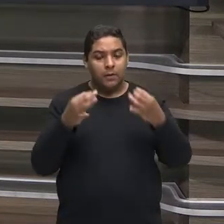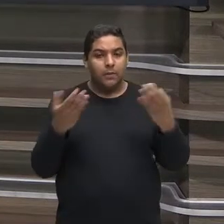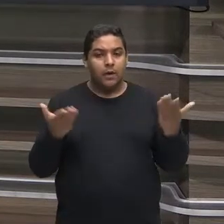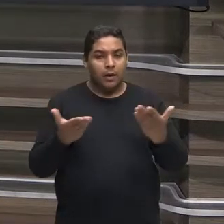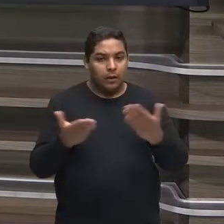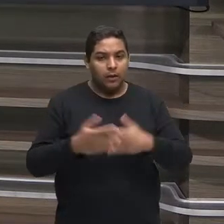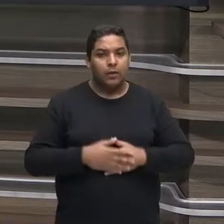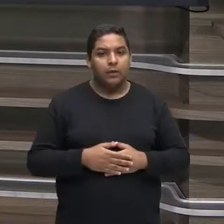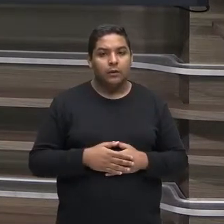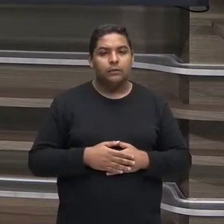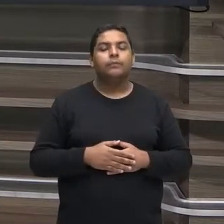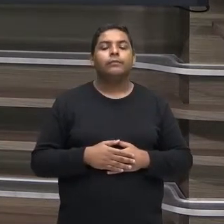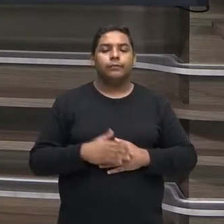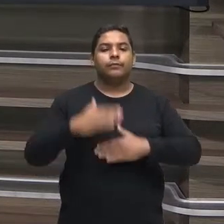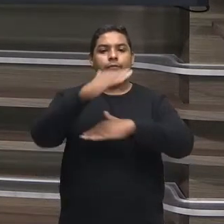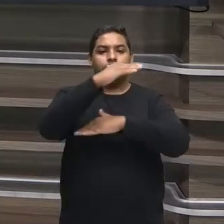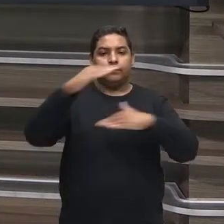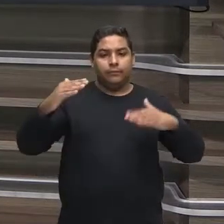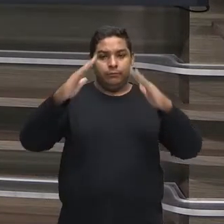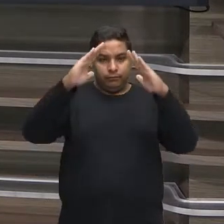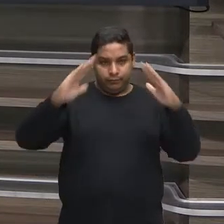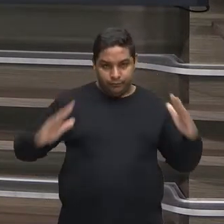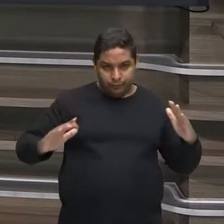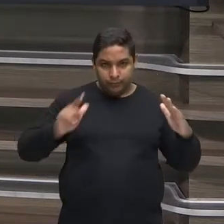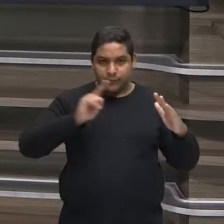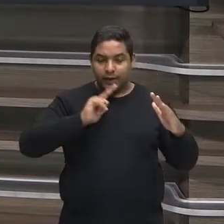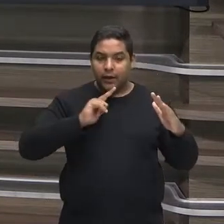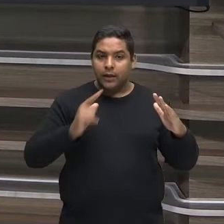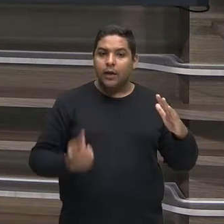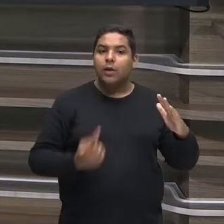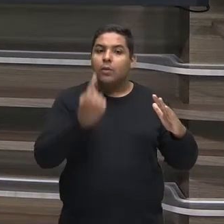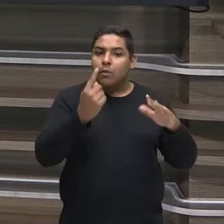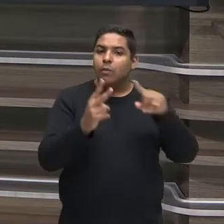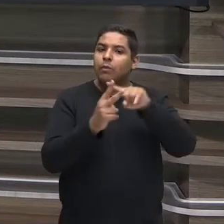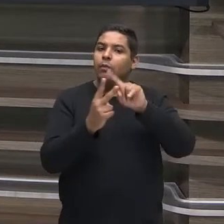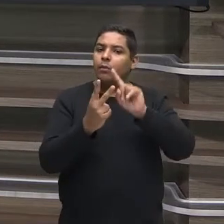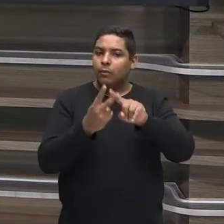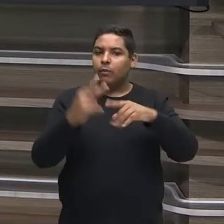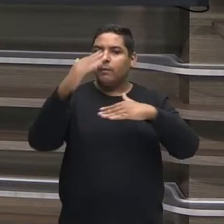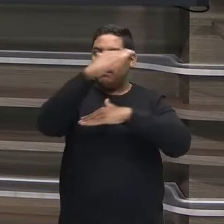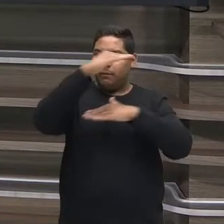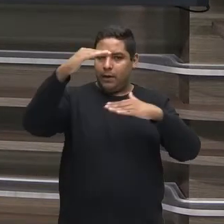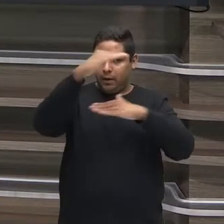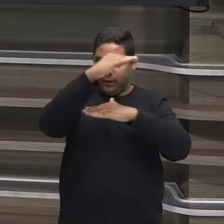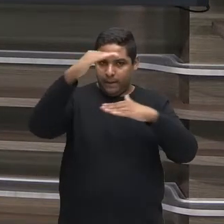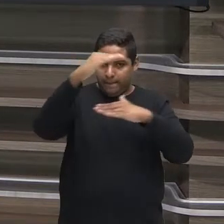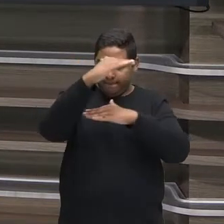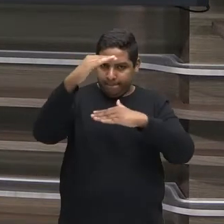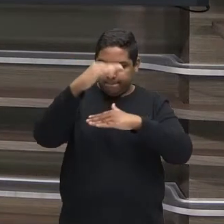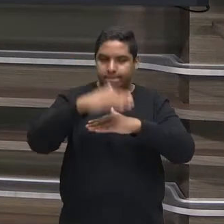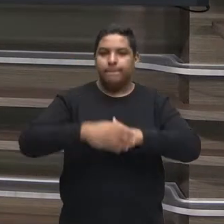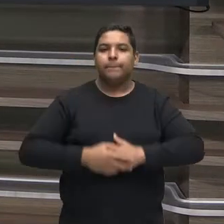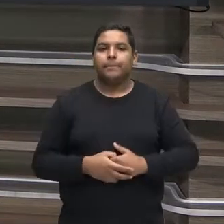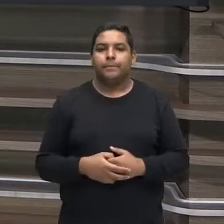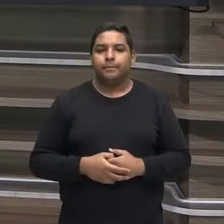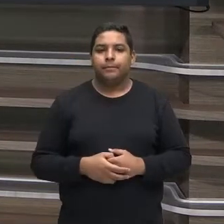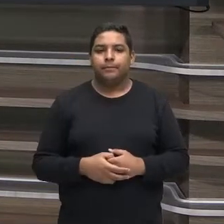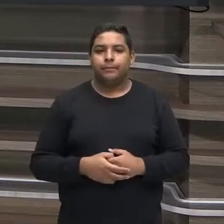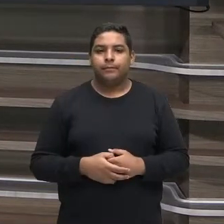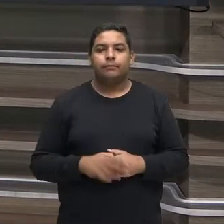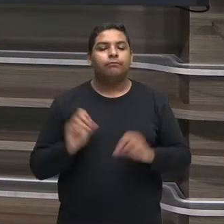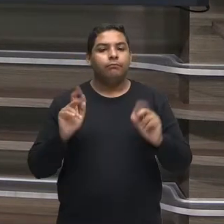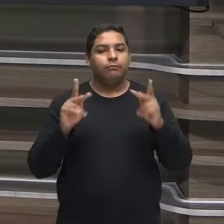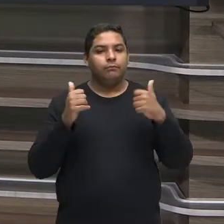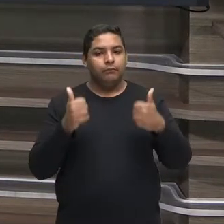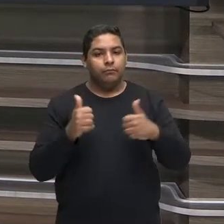ele é um quadrilátero, onde ele possui um par, pessoal, um par de lados paralelos,